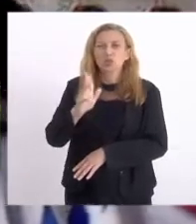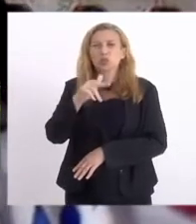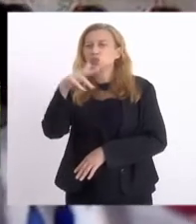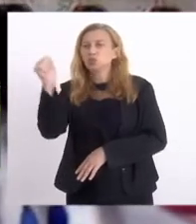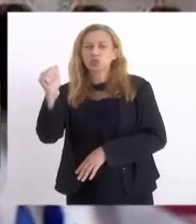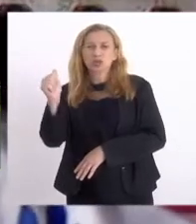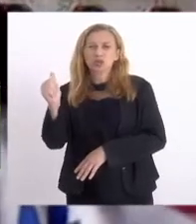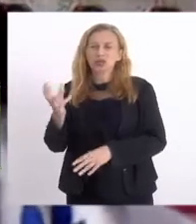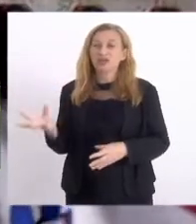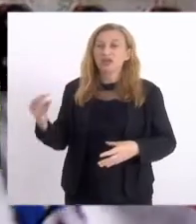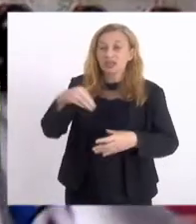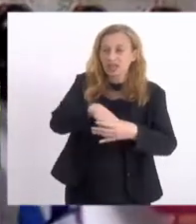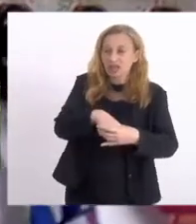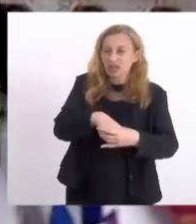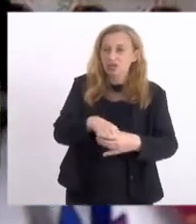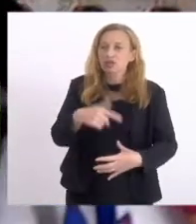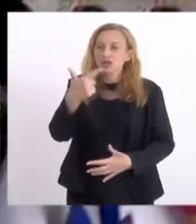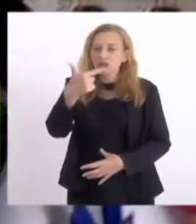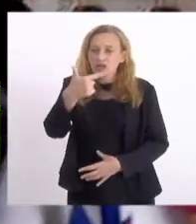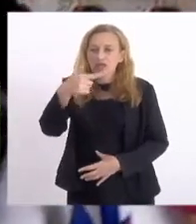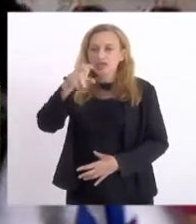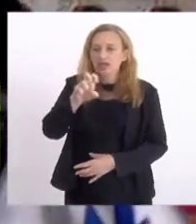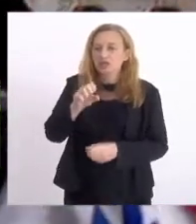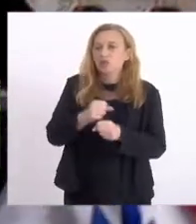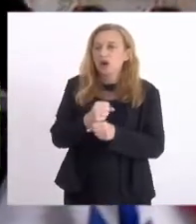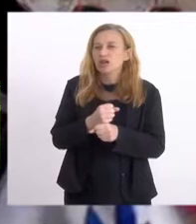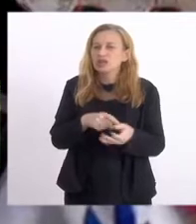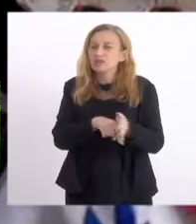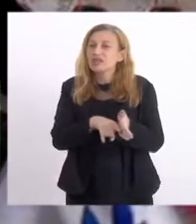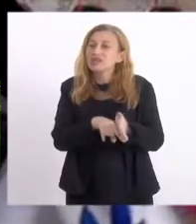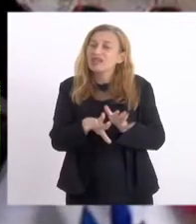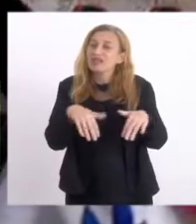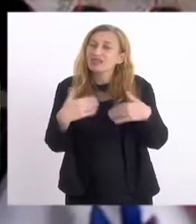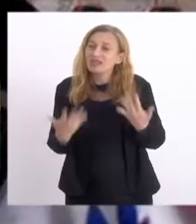nesse ranking, né? São 25 anos de pesquisa. Então,